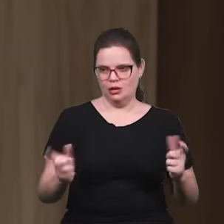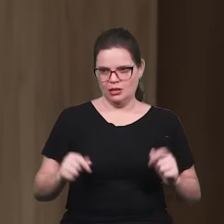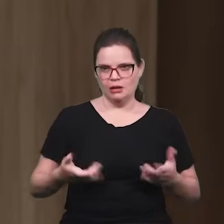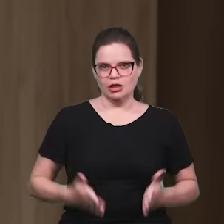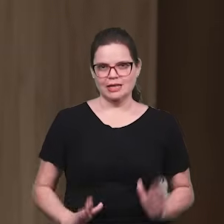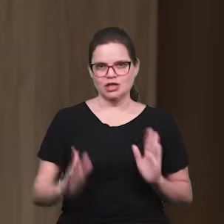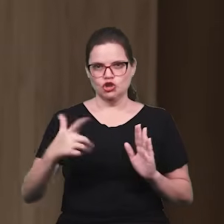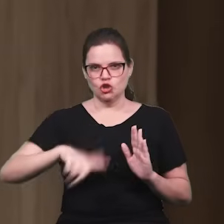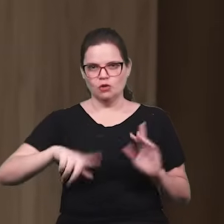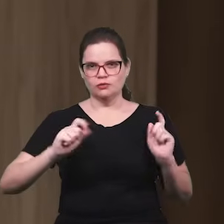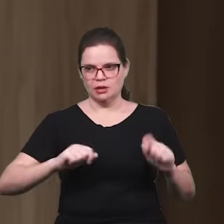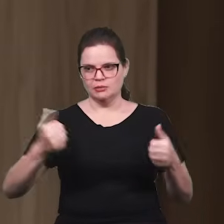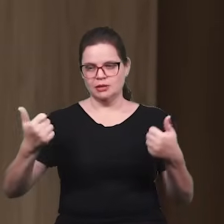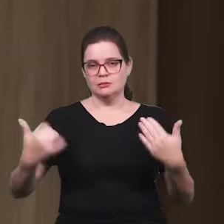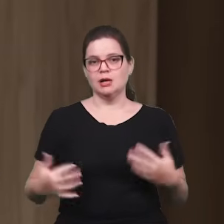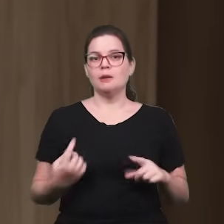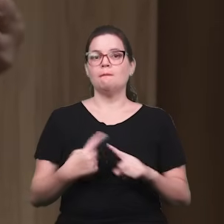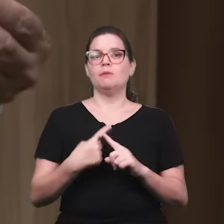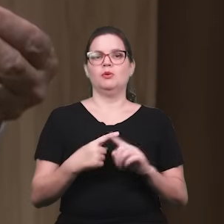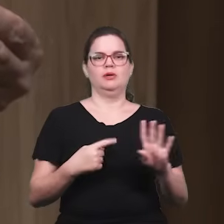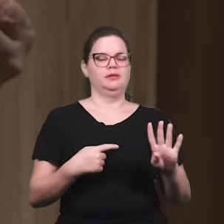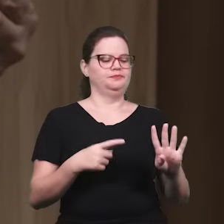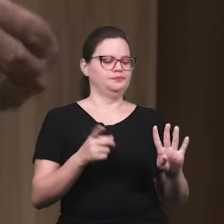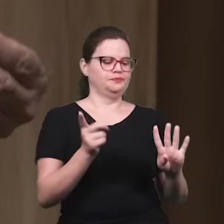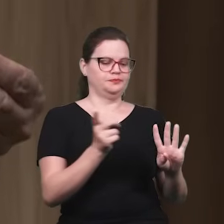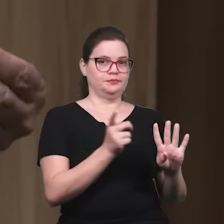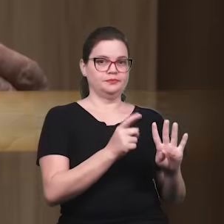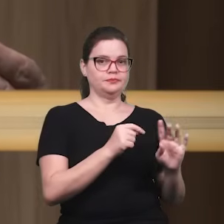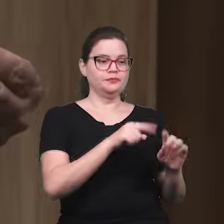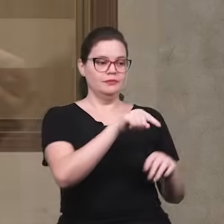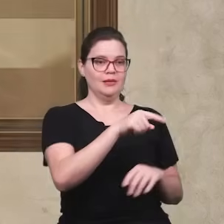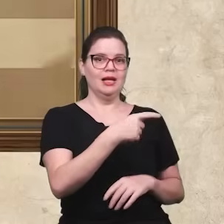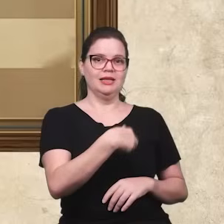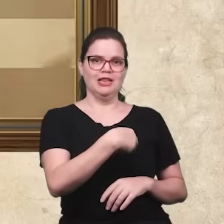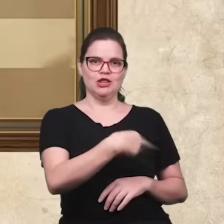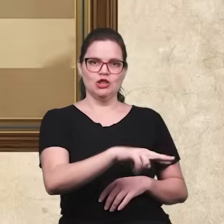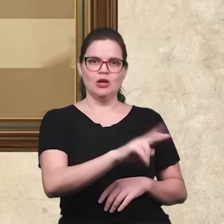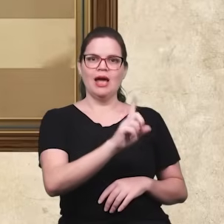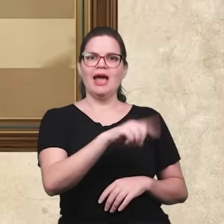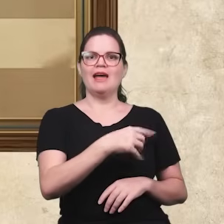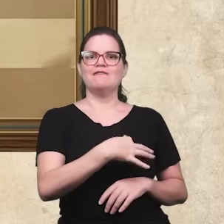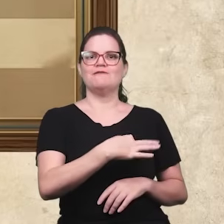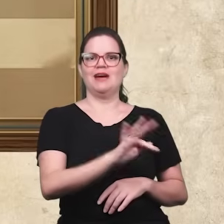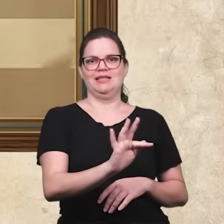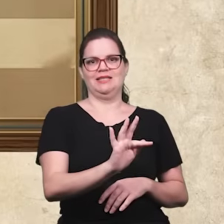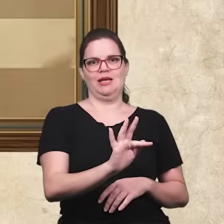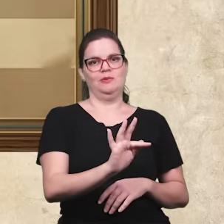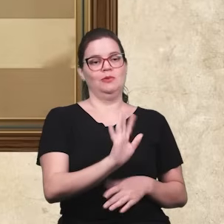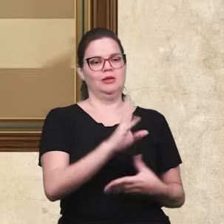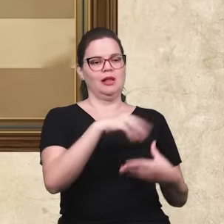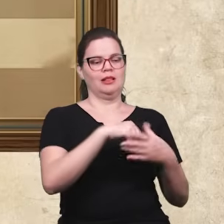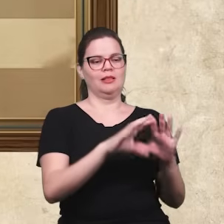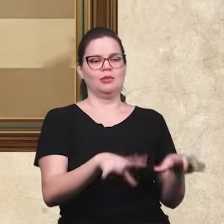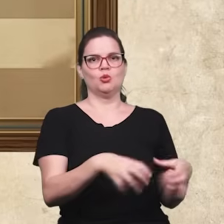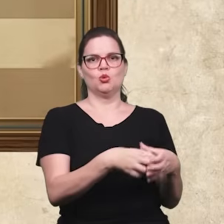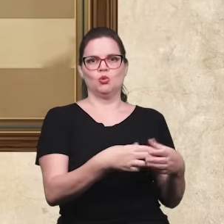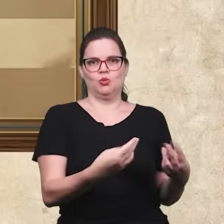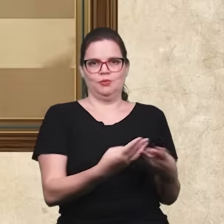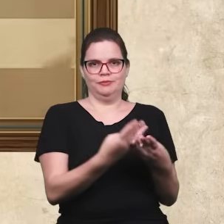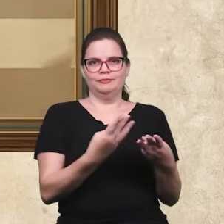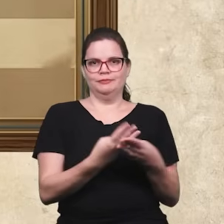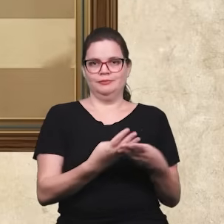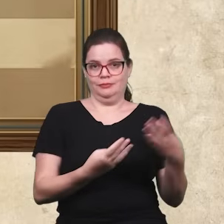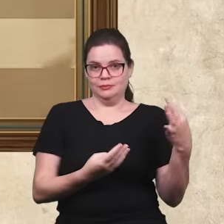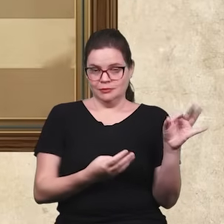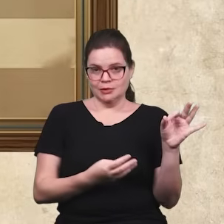O fato de que Nicodemos ser um fariseu e ser membro da nação de